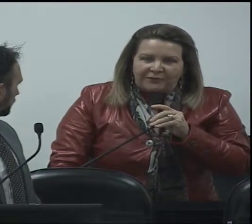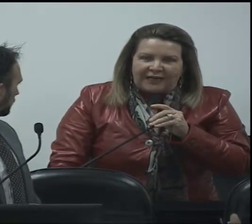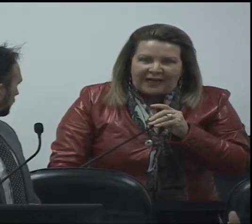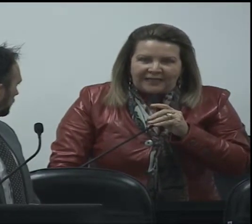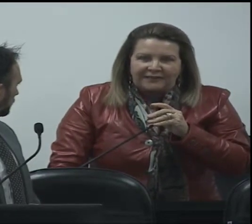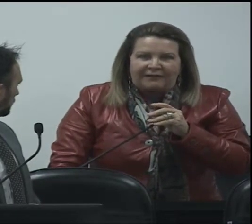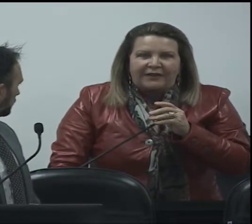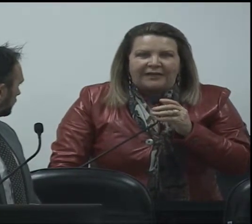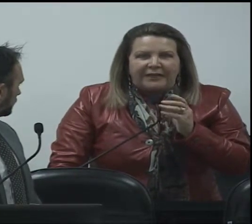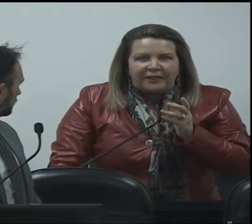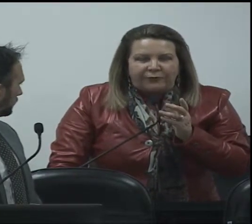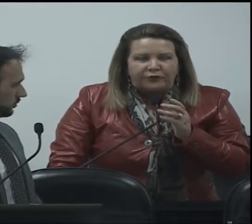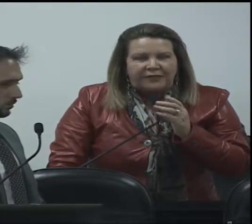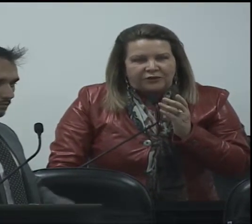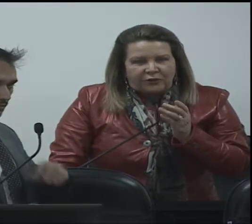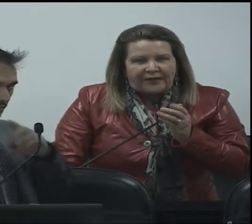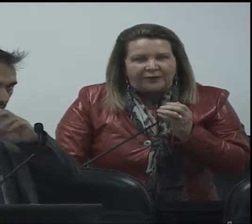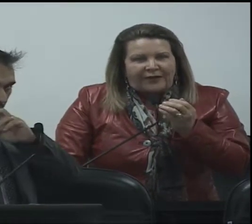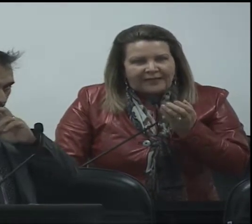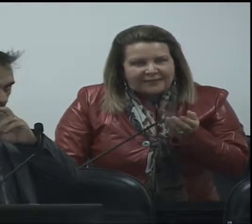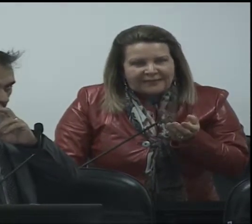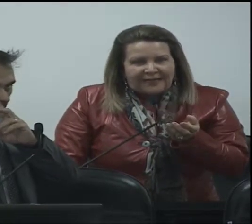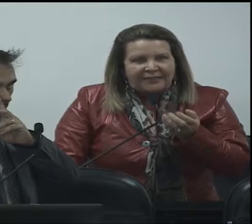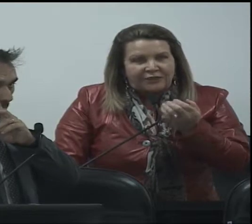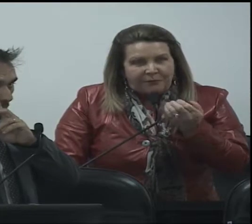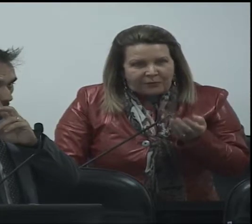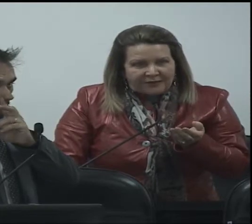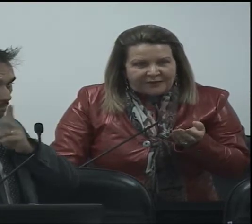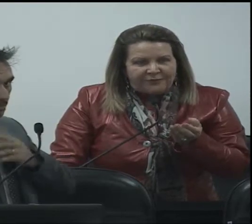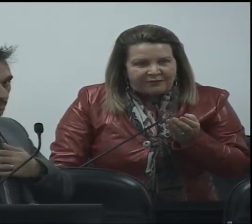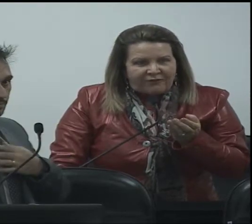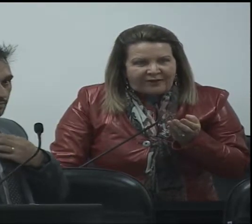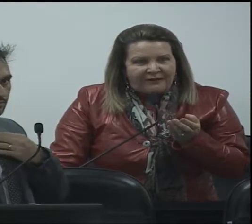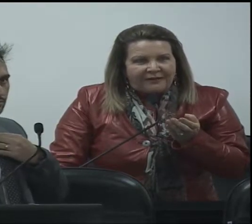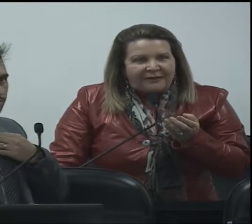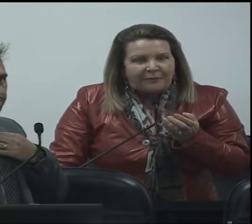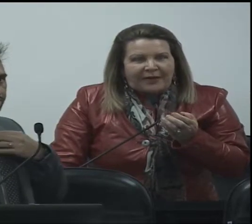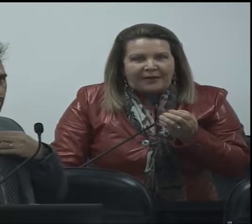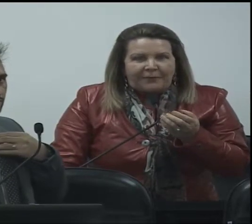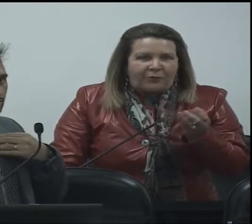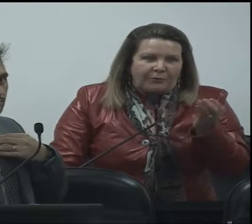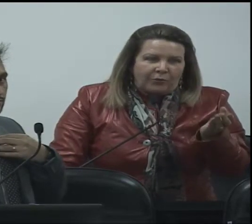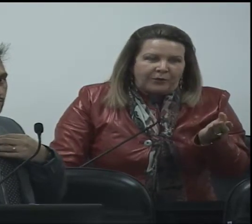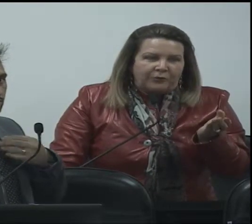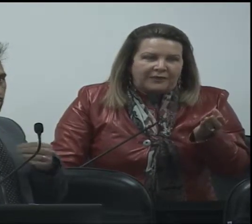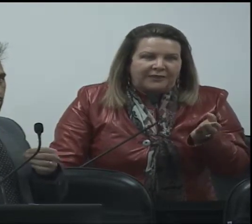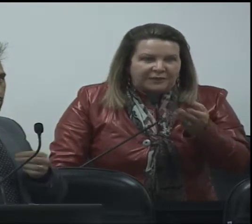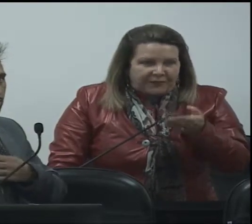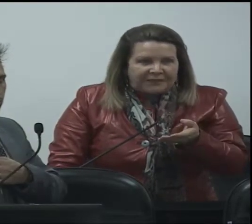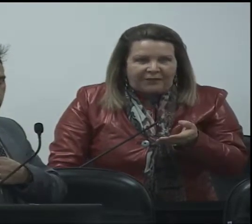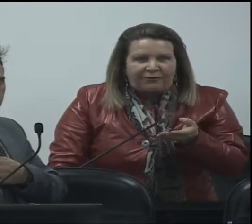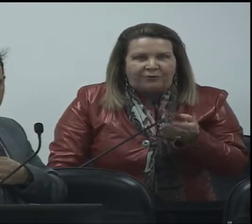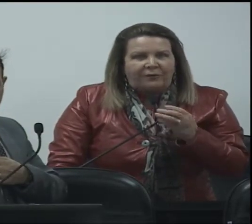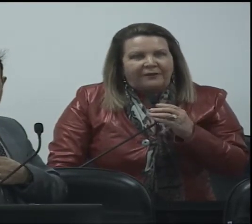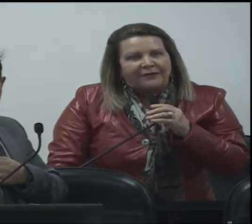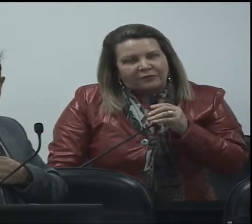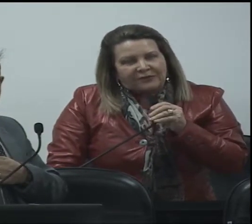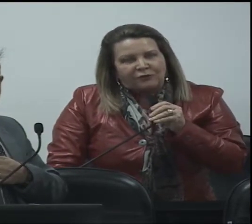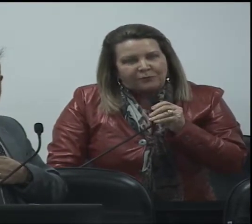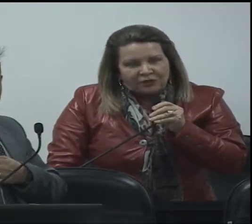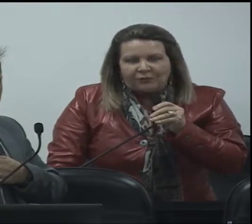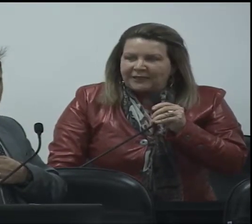tivermos em casa livro direcionado a essa idade que possamos levar pra um público que específico